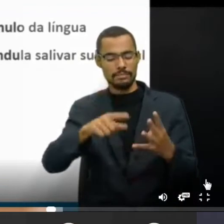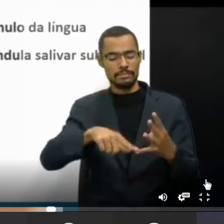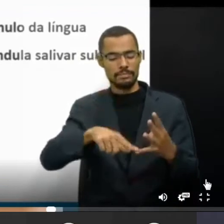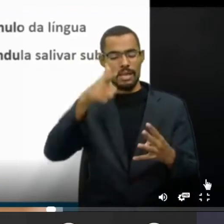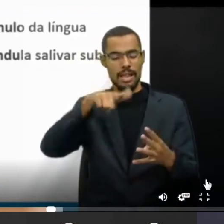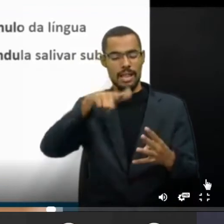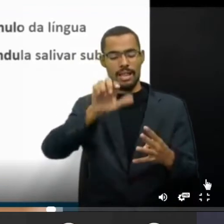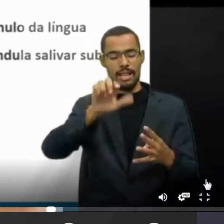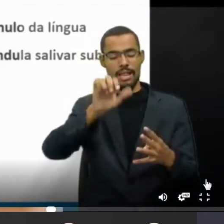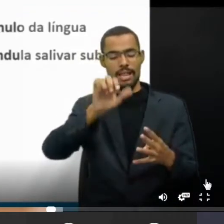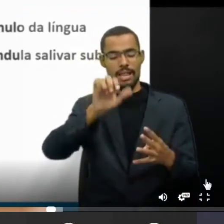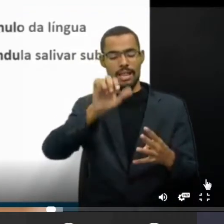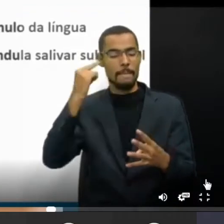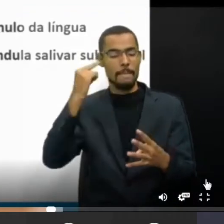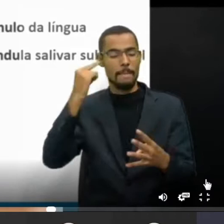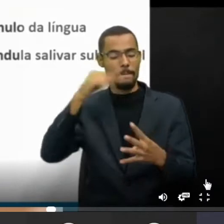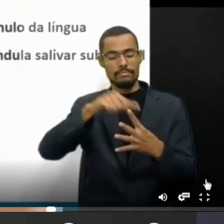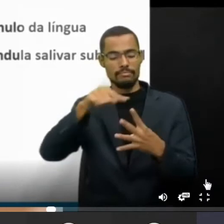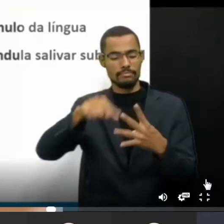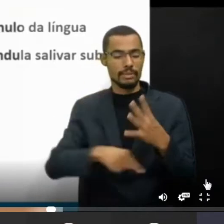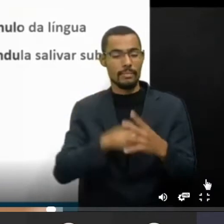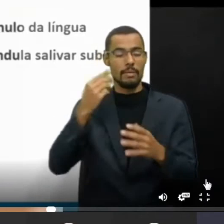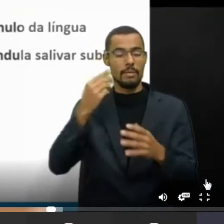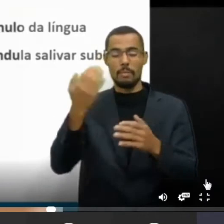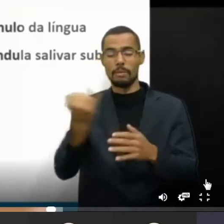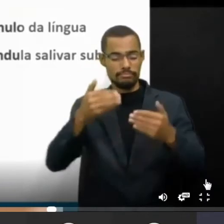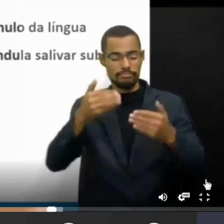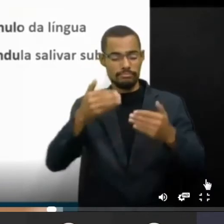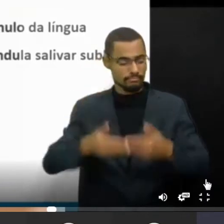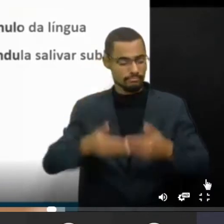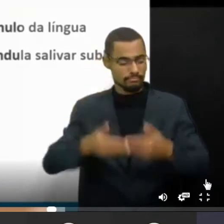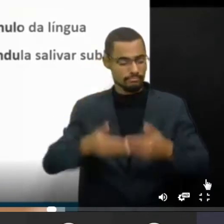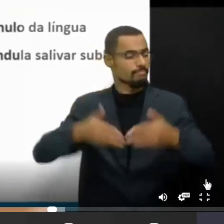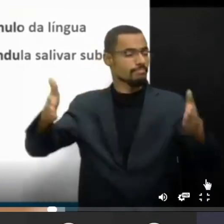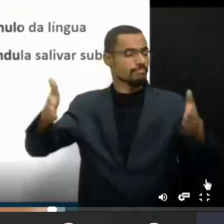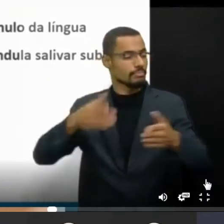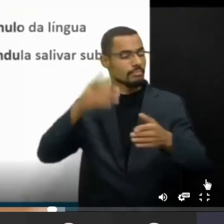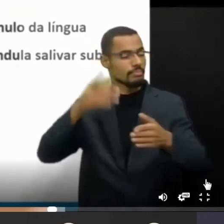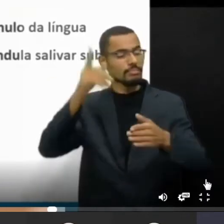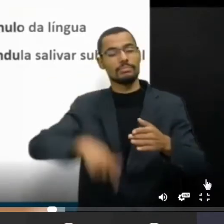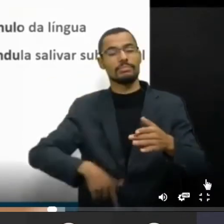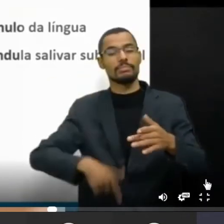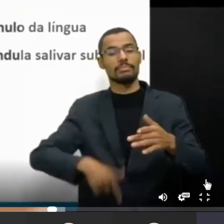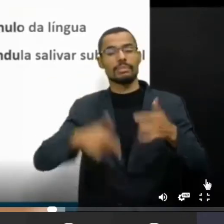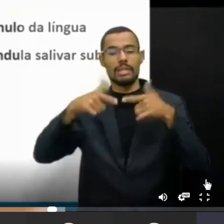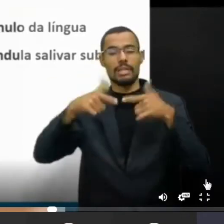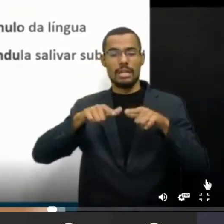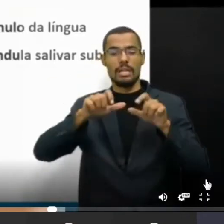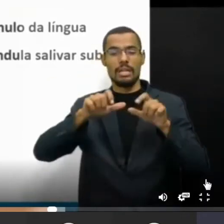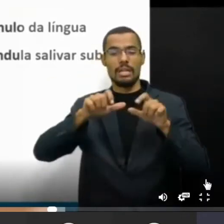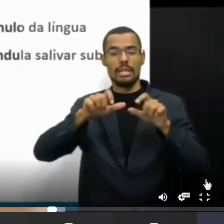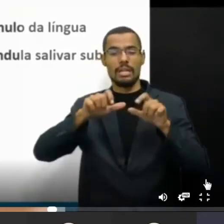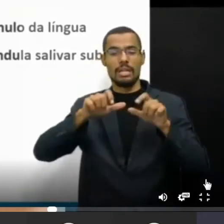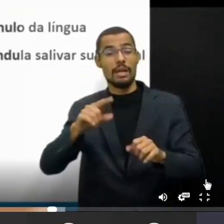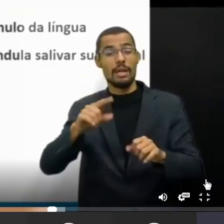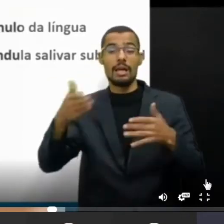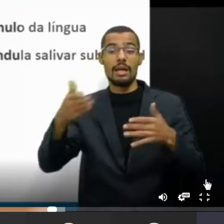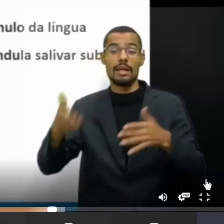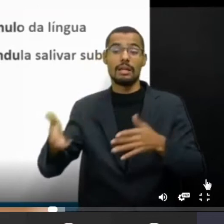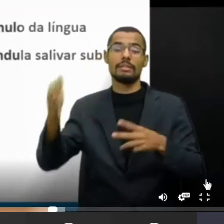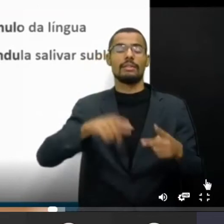das glândulas são as saídas, né, os ductos das glândulas sublinguais. E eu tenho o